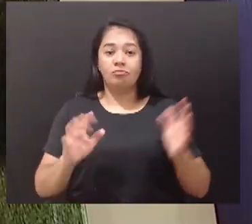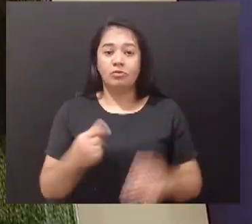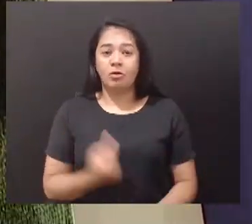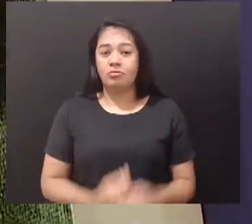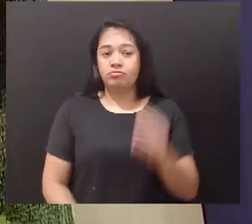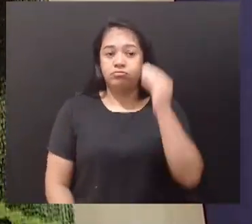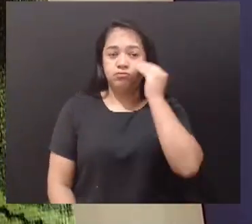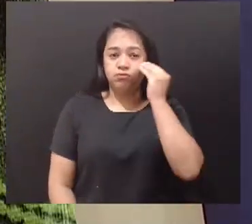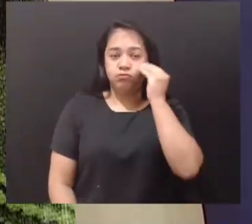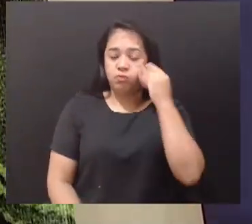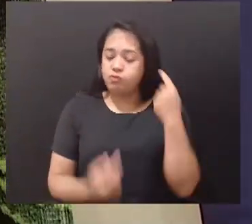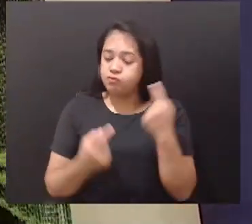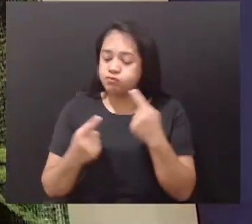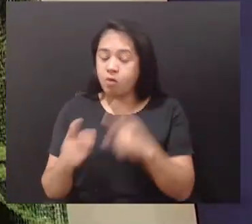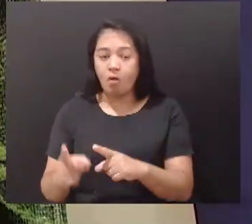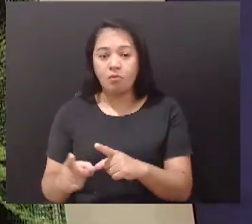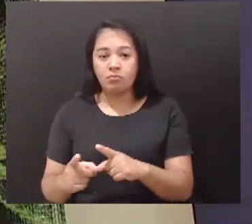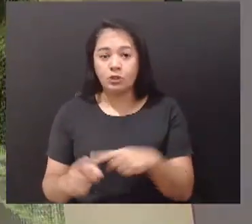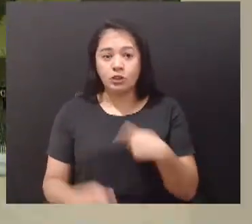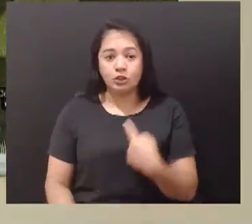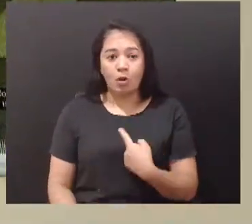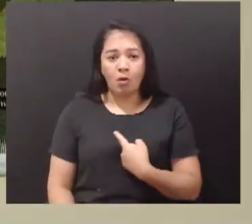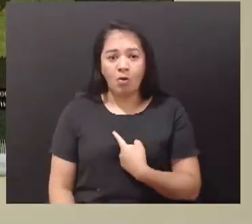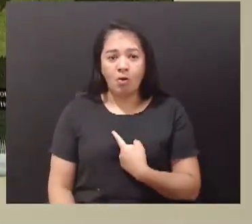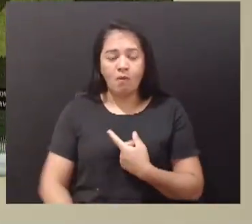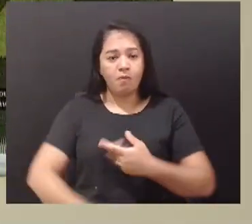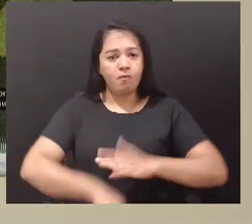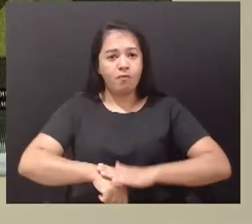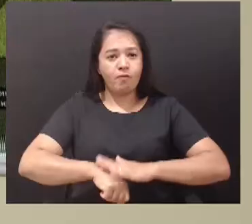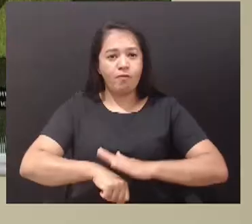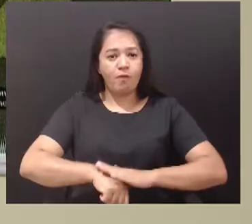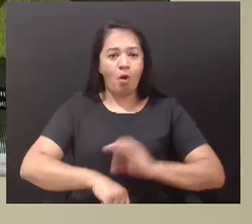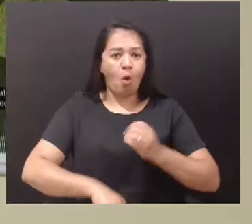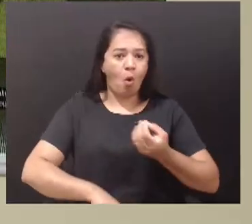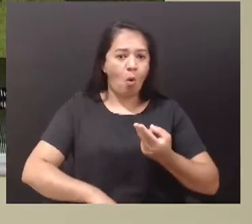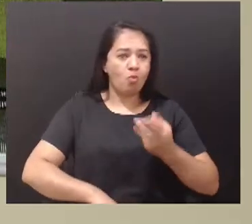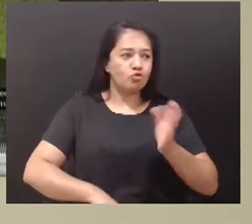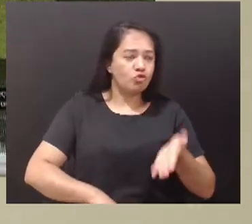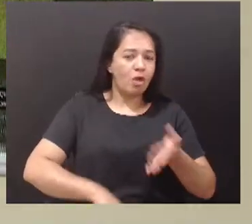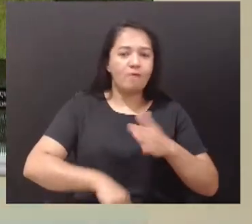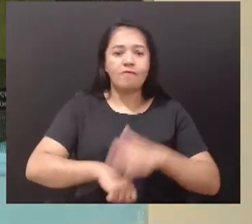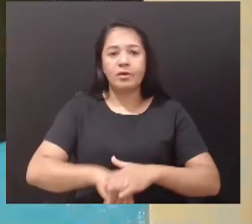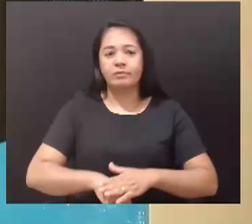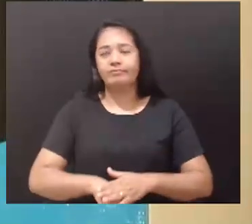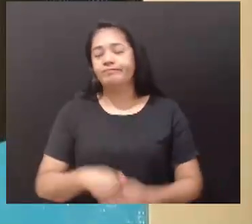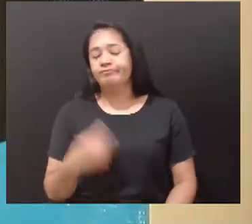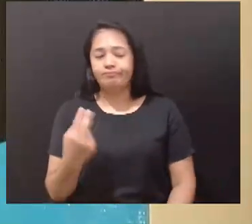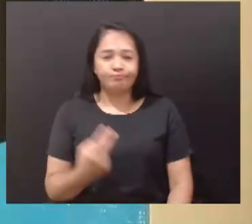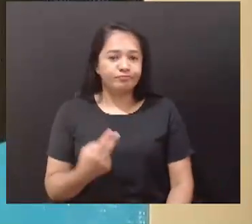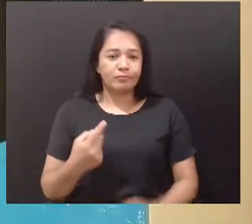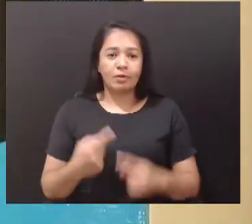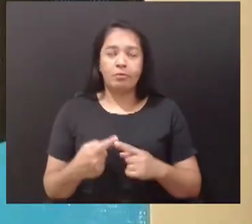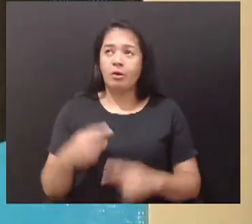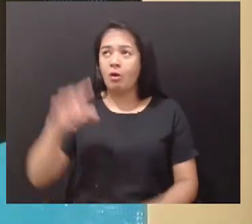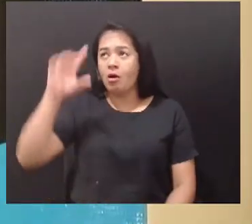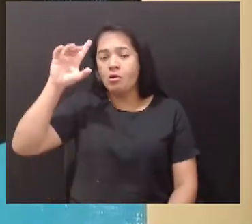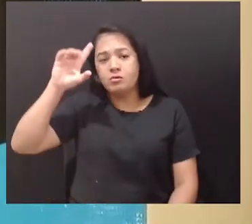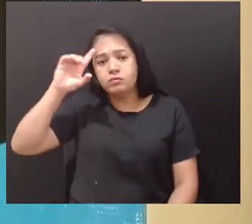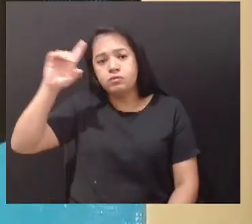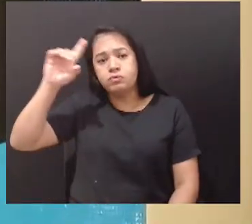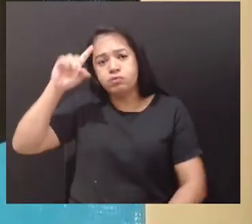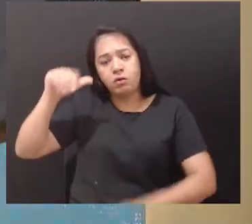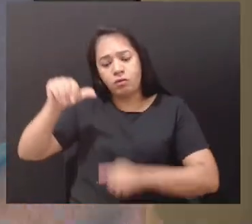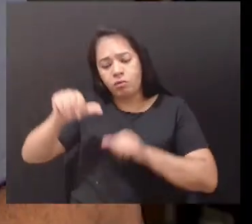E nunca o que nós estamos fazendo ou o que foi feito é o suficiente, porque a cada dia ele vai